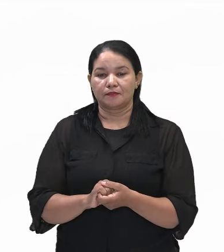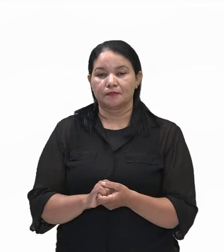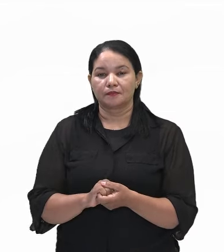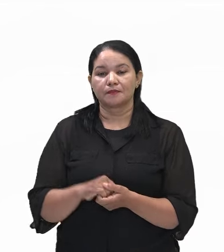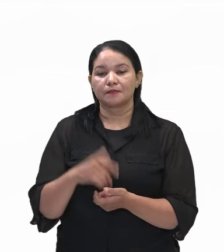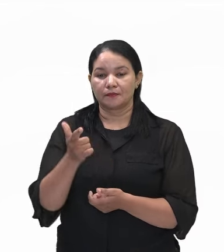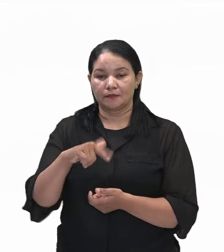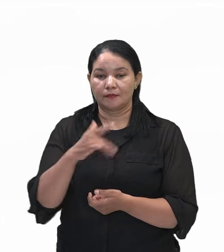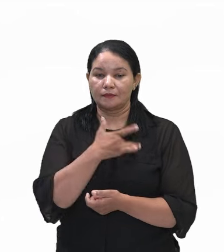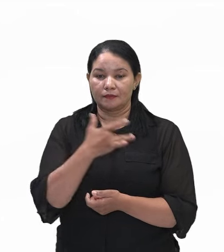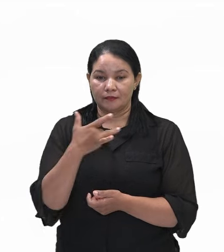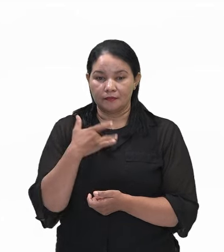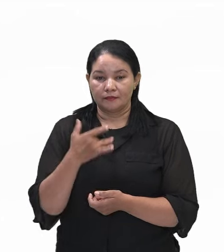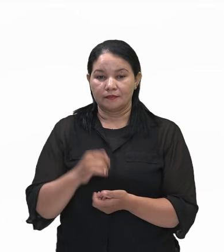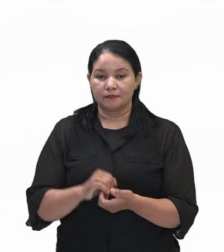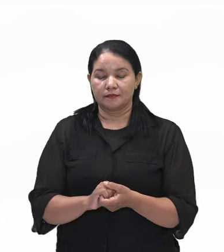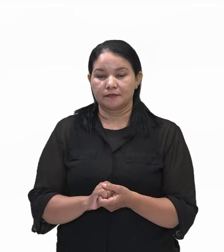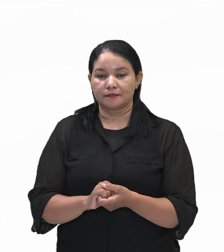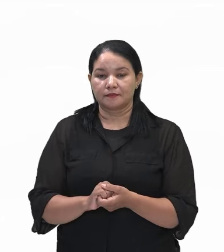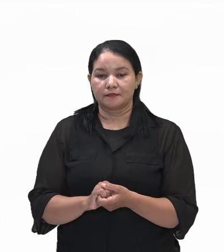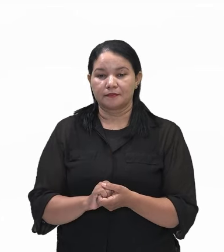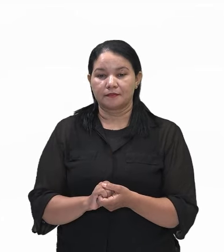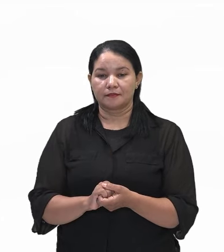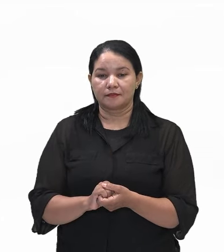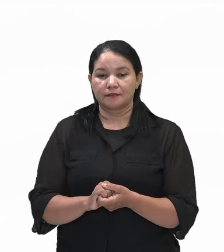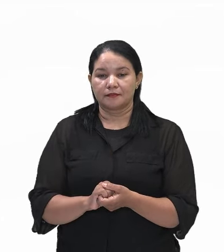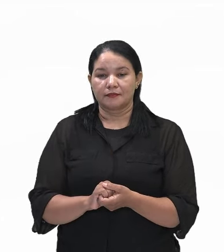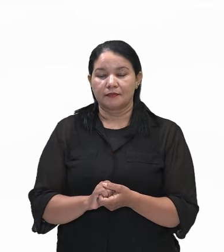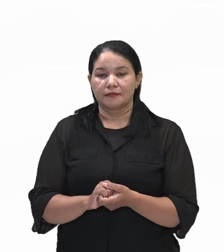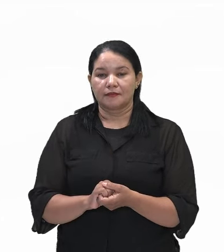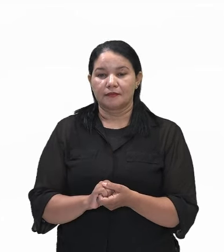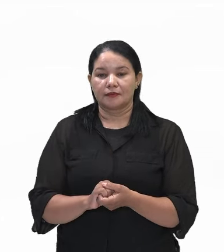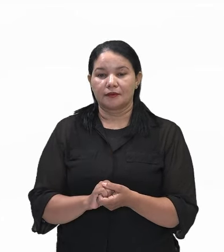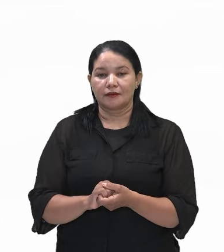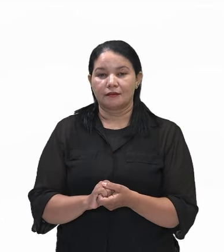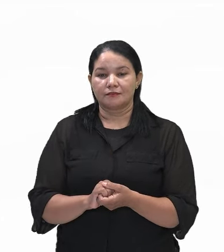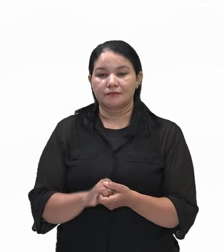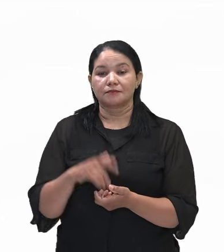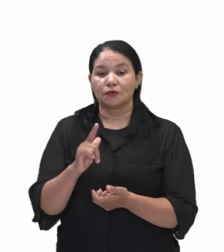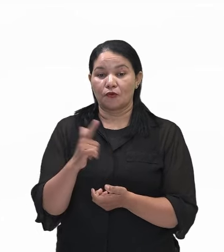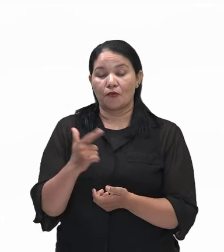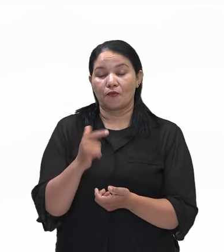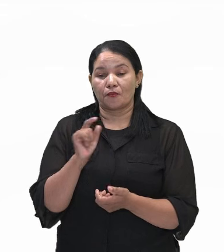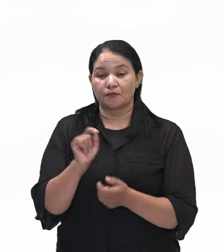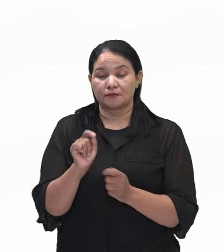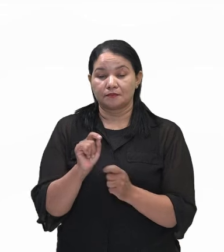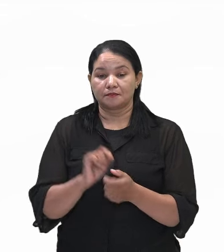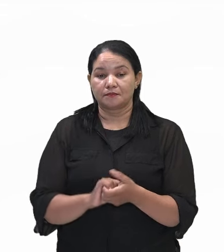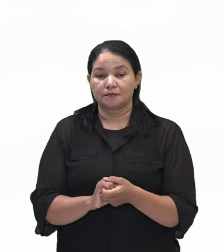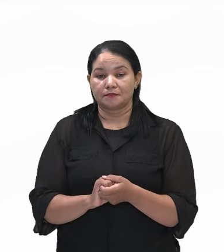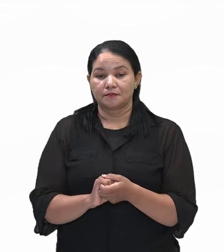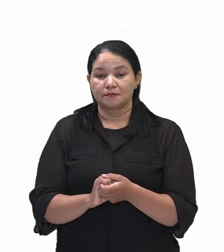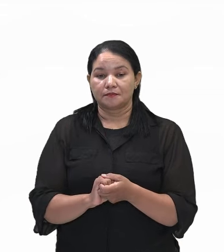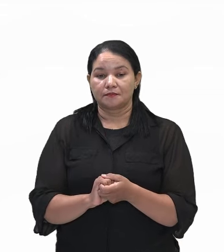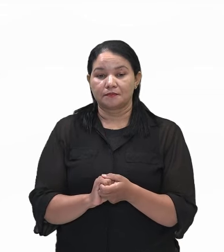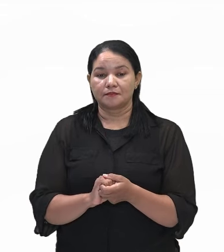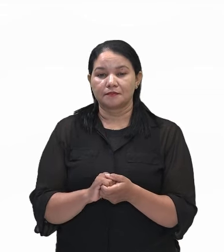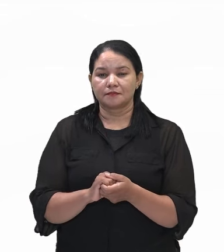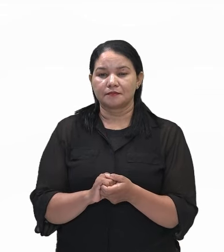Saúde. Fitness. Fitness. Fitness. Fitness.